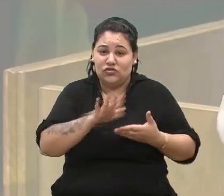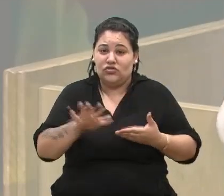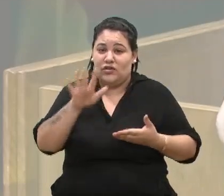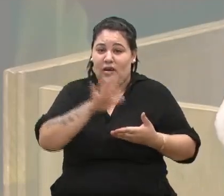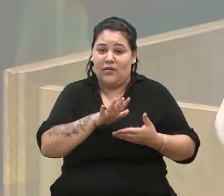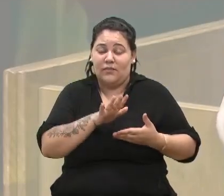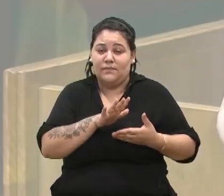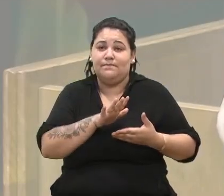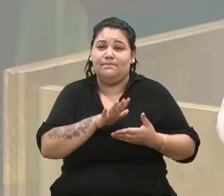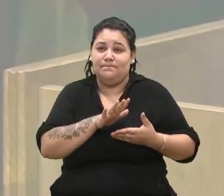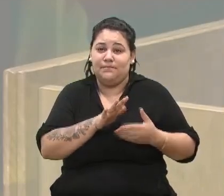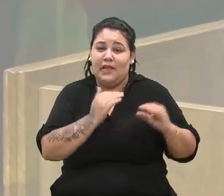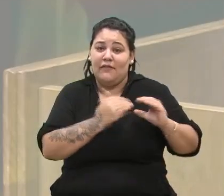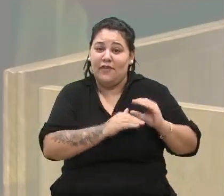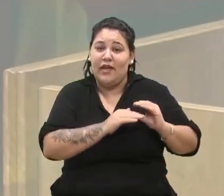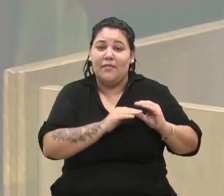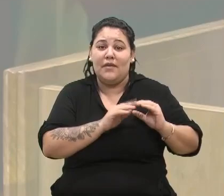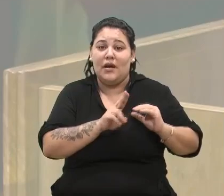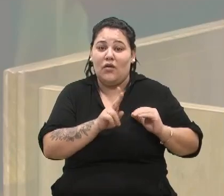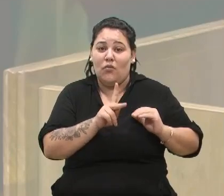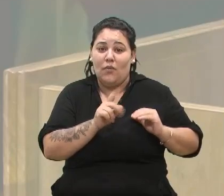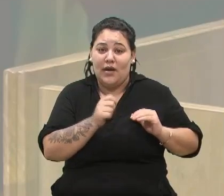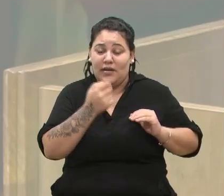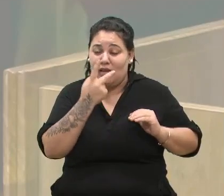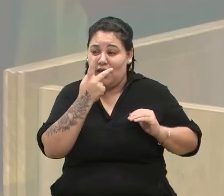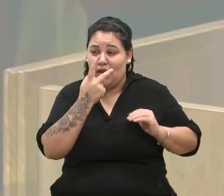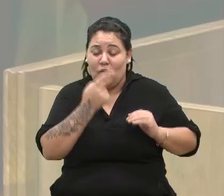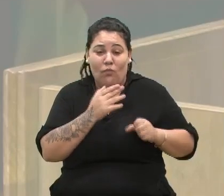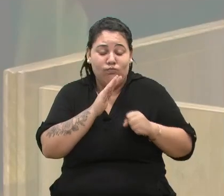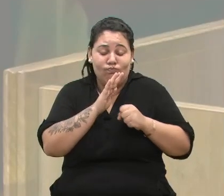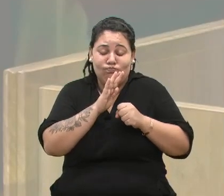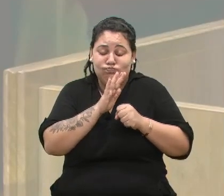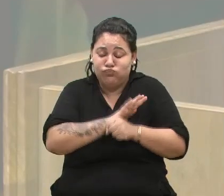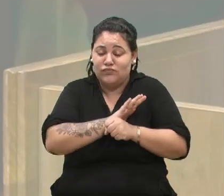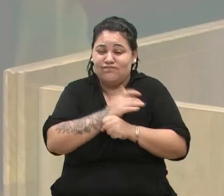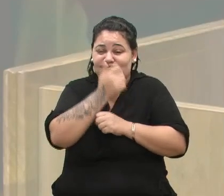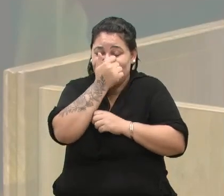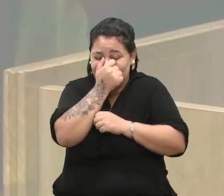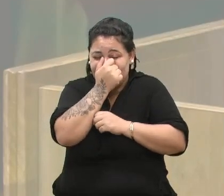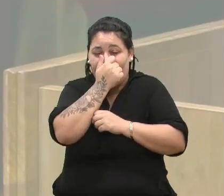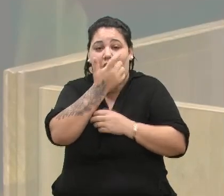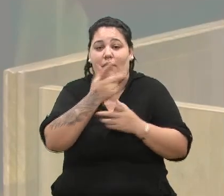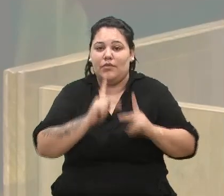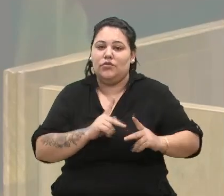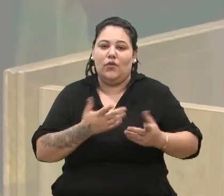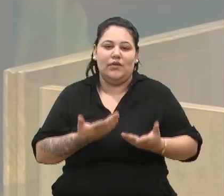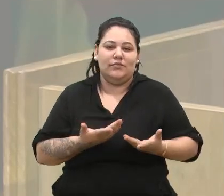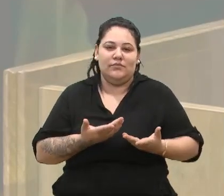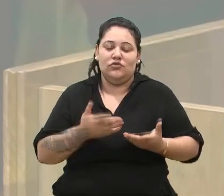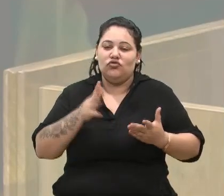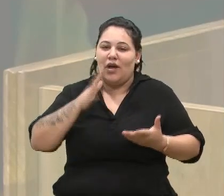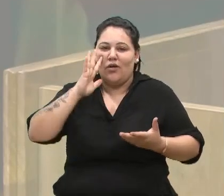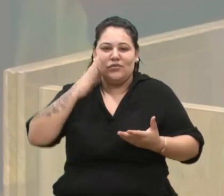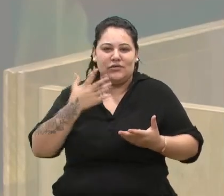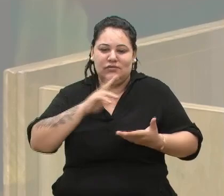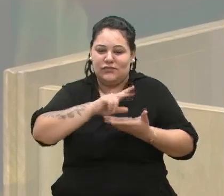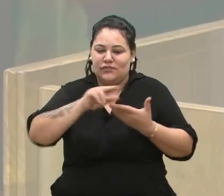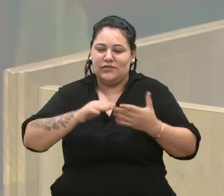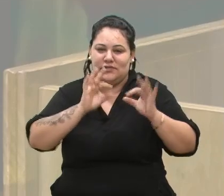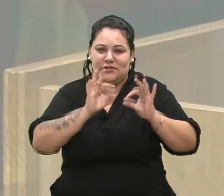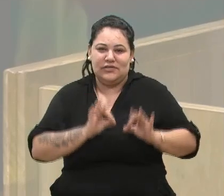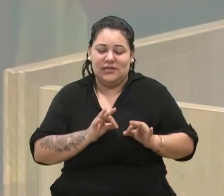Está represando, está que nem um funil que está entupido. E vai acontecer, já aconteceram diversas questões aí de negligências,